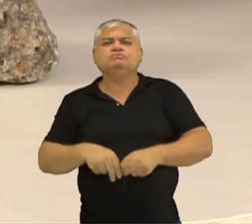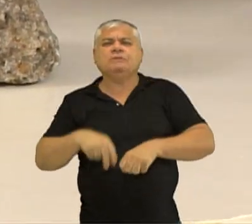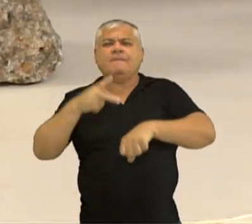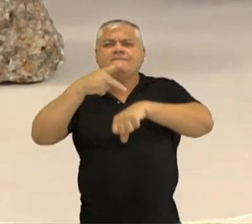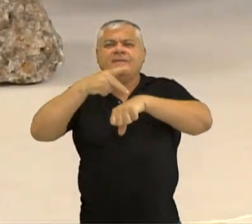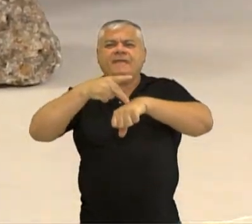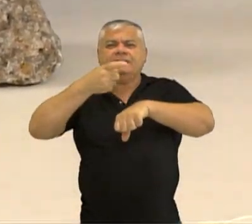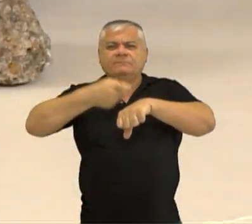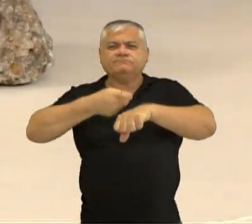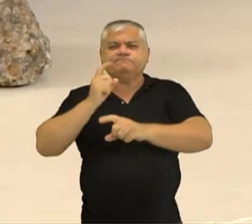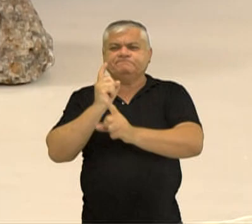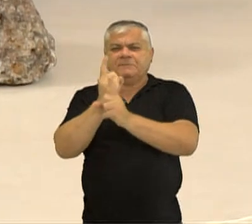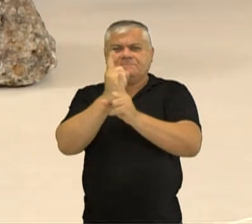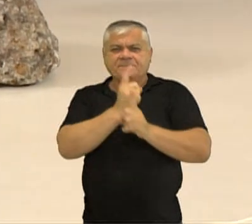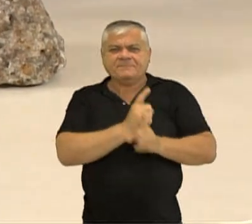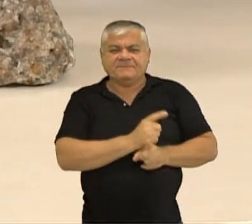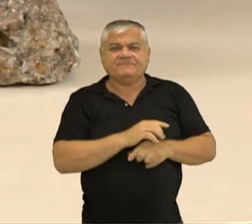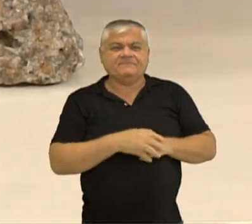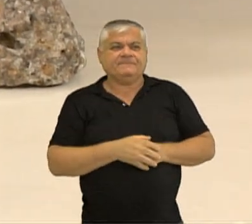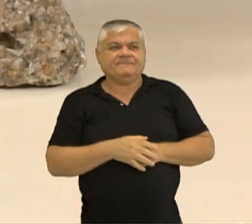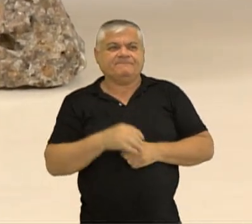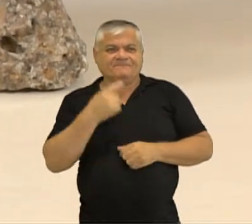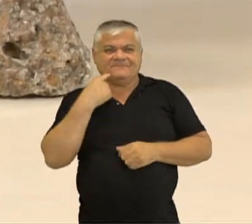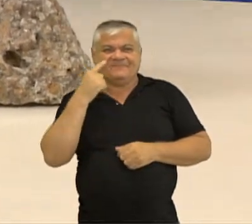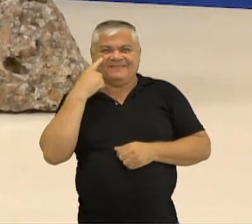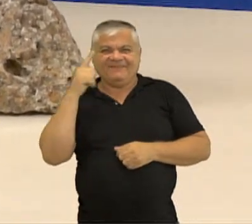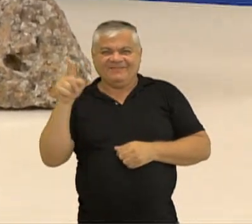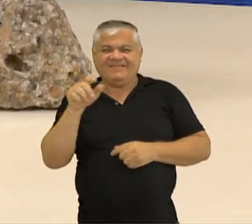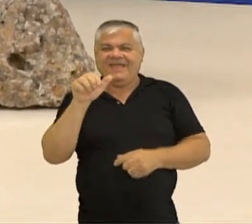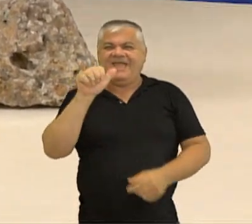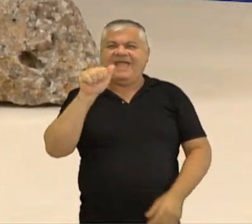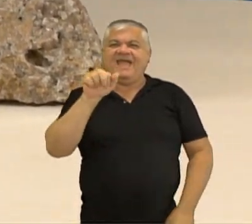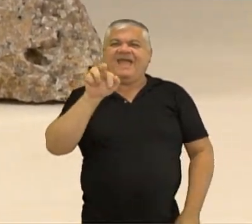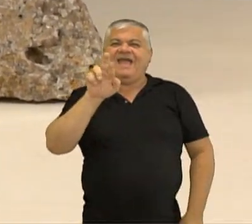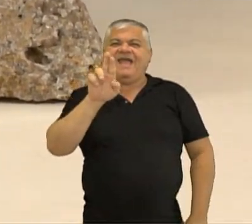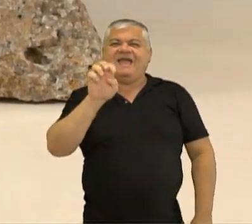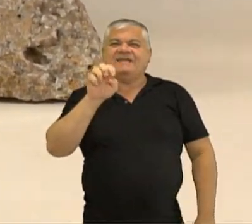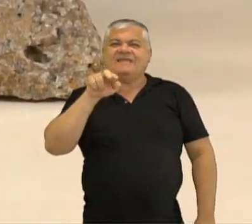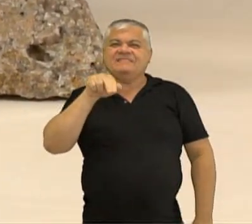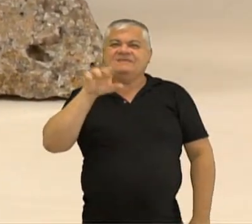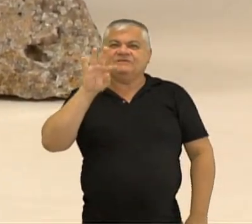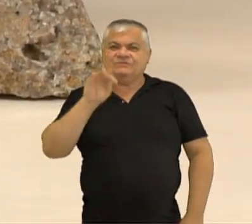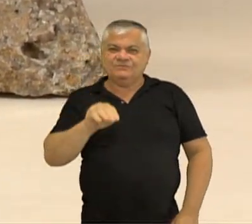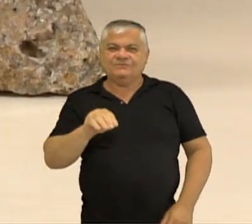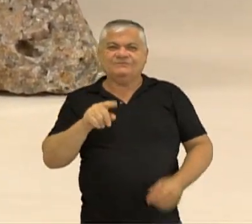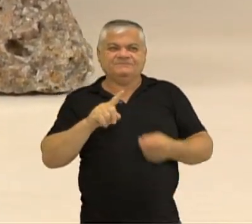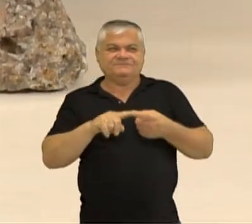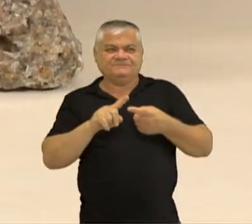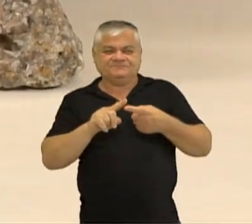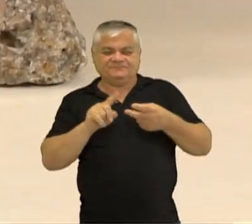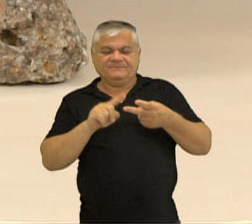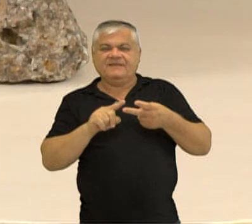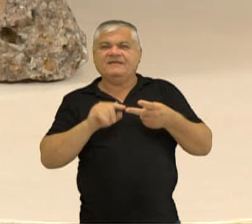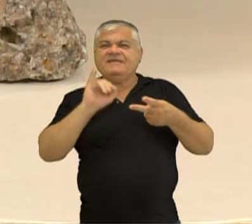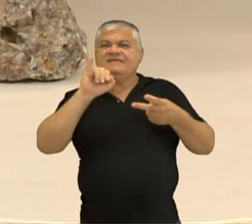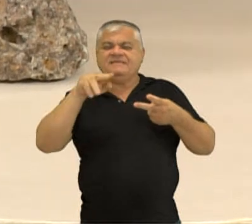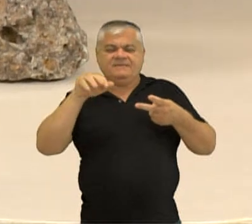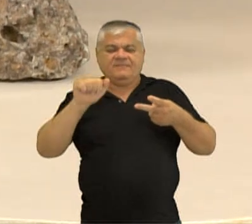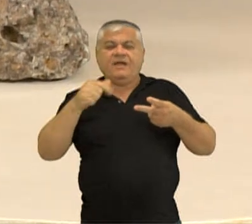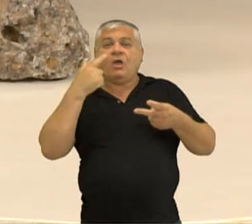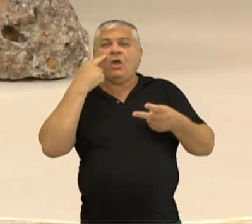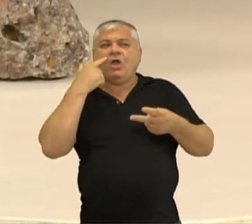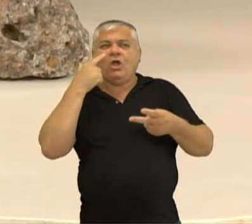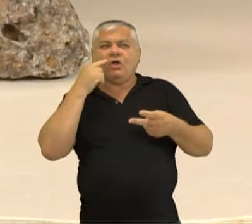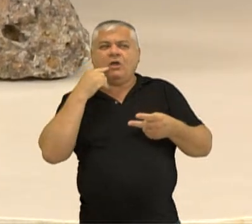rochas. Aqui, por exemplo, no meio, eu tenho o arenito e tenho aqui na minha mão um ímã. É fácil identificar